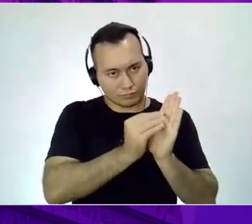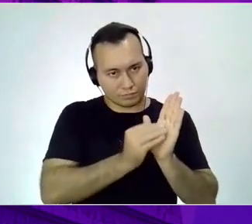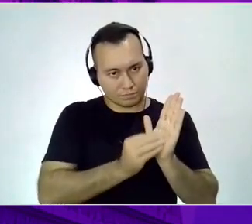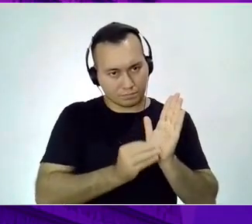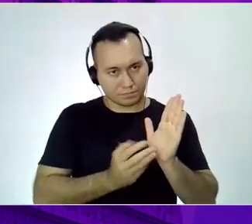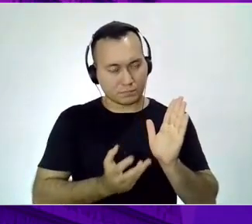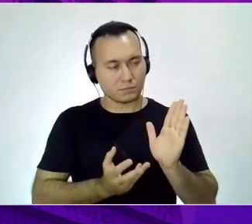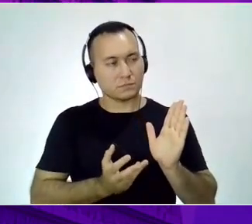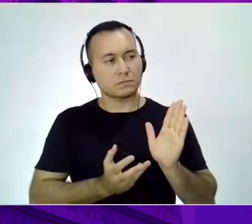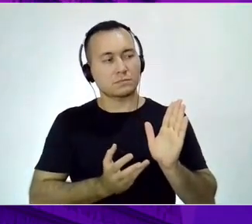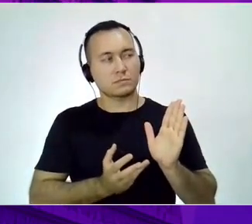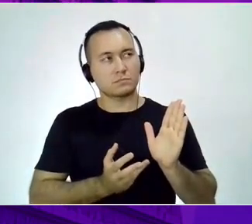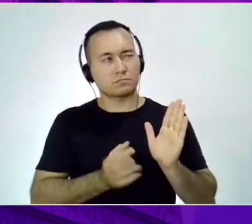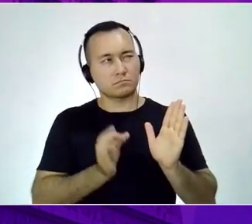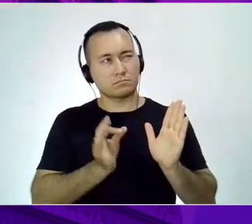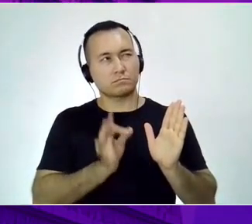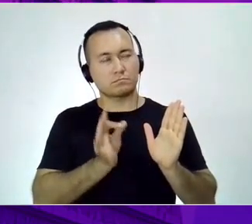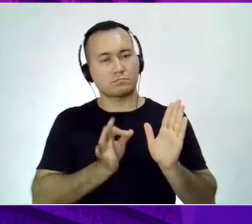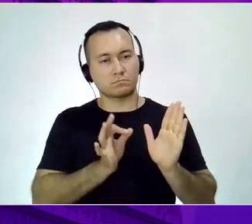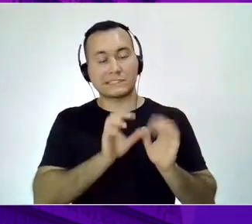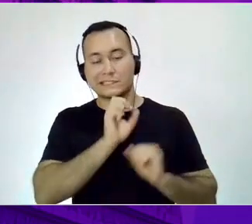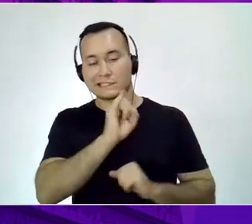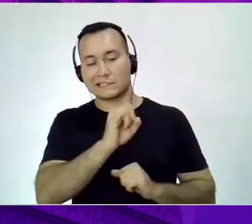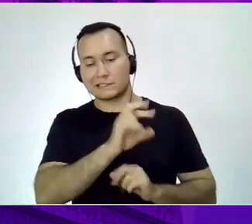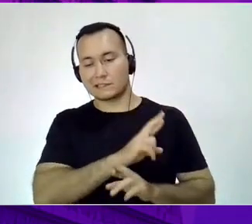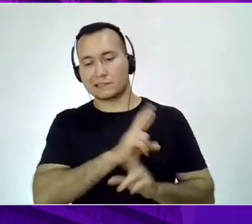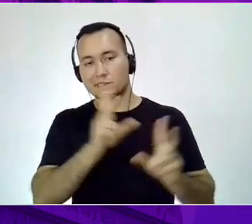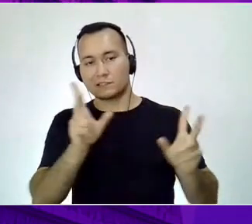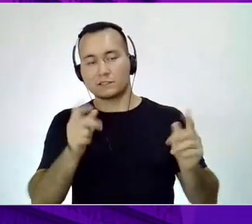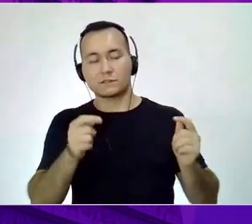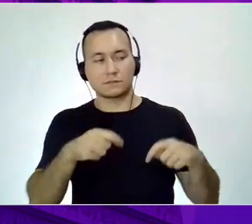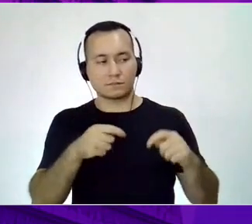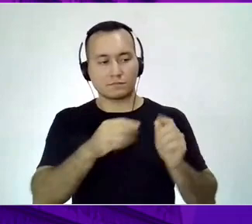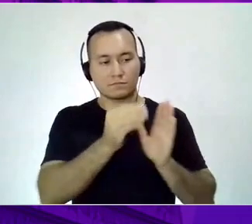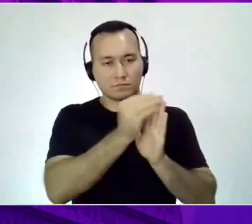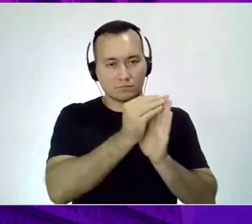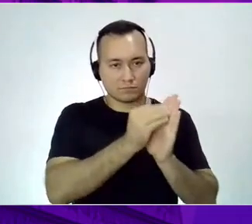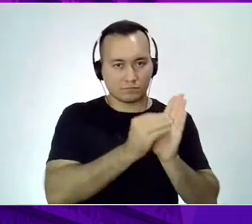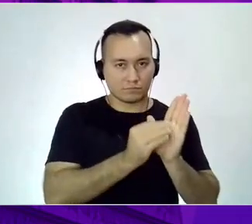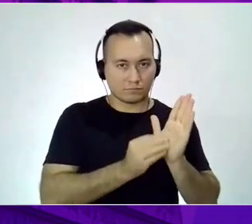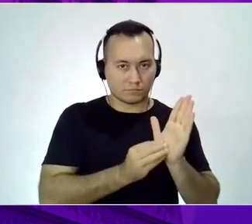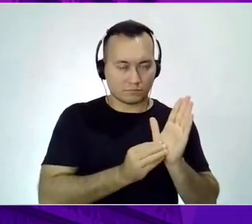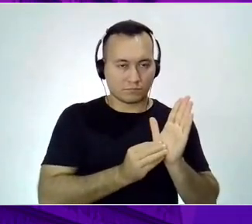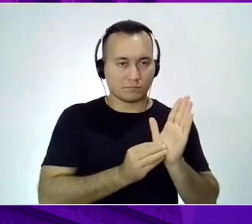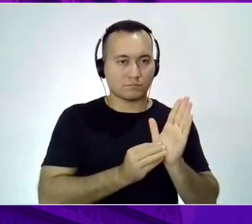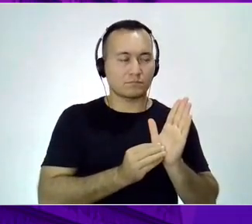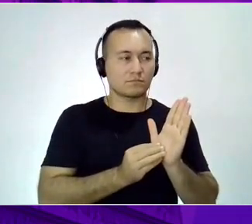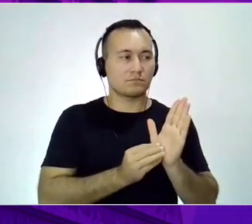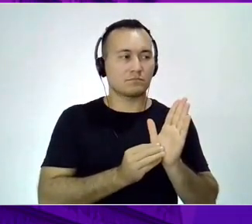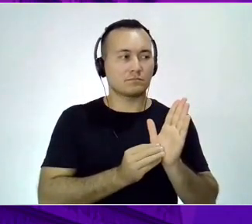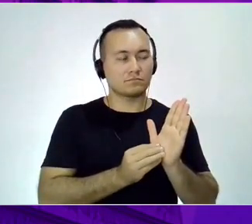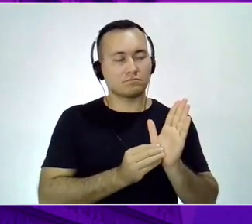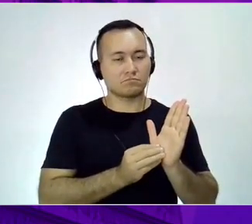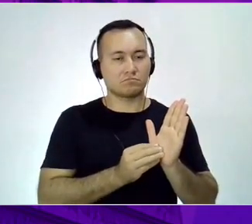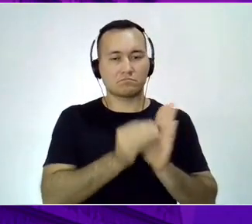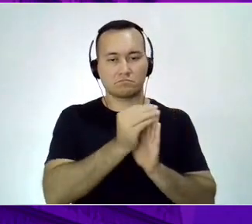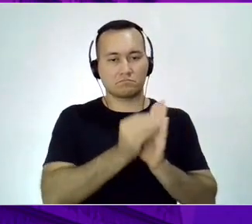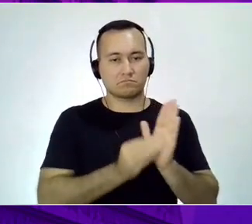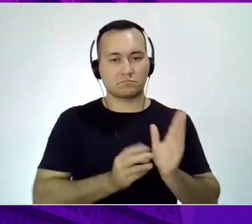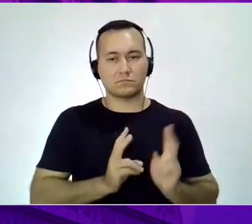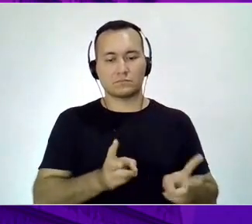essa abordagem. Perfeito? Outra coisa que é muito legal, que tem a ver, que